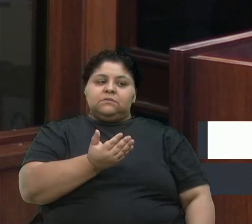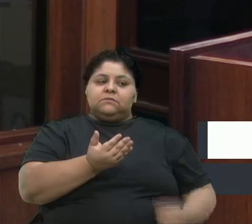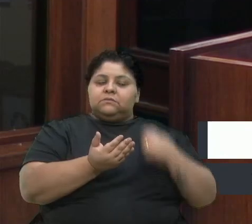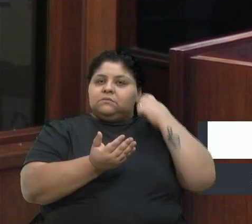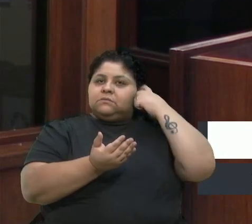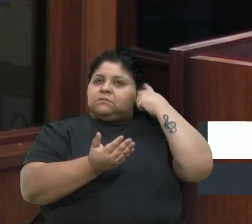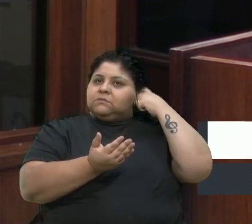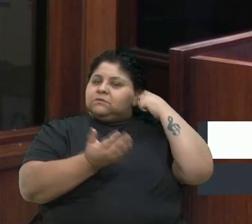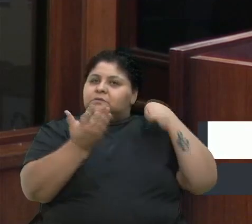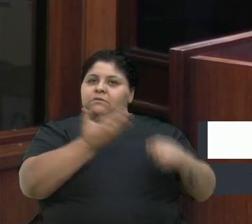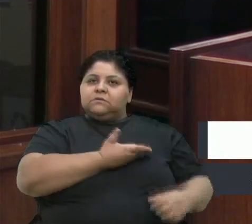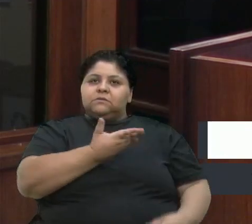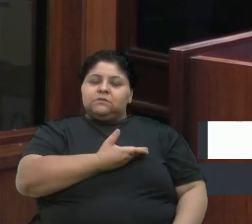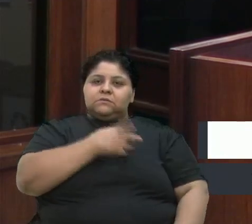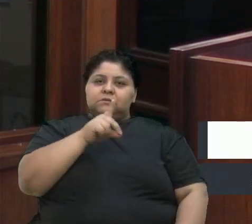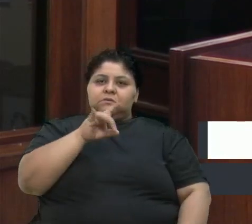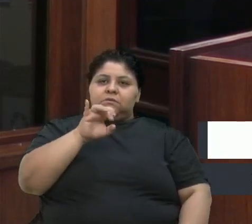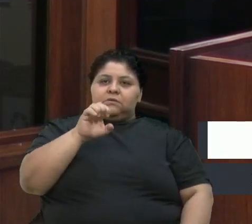meu amigo Diego.